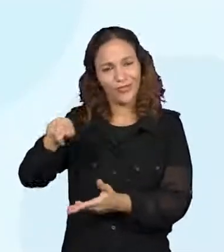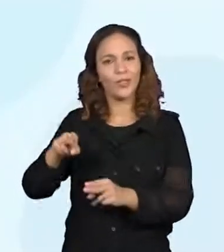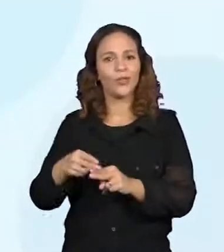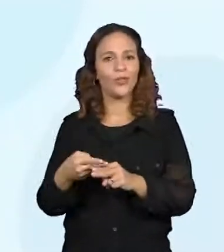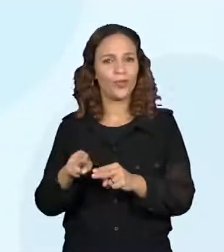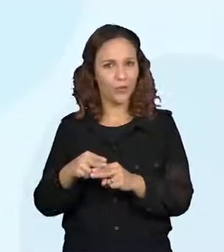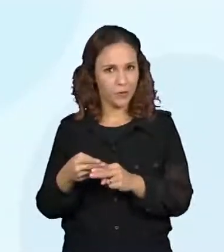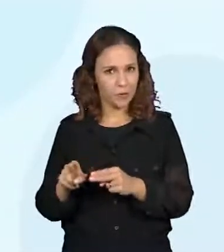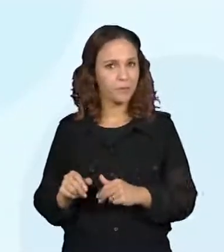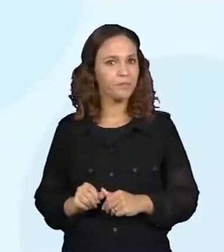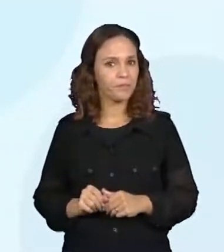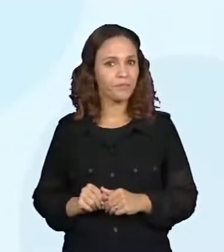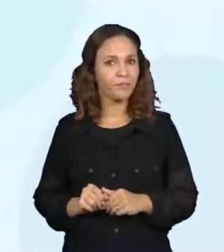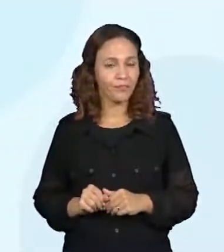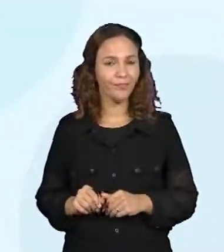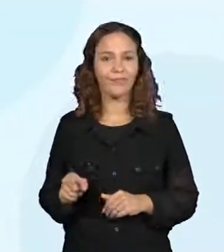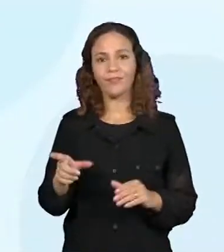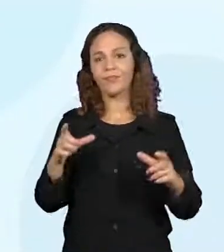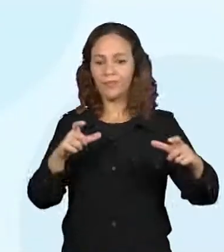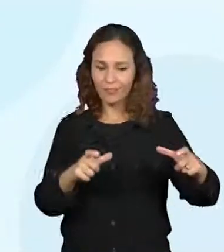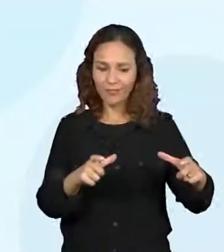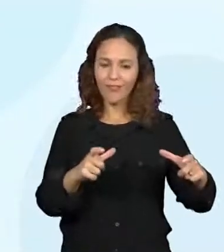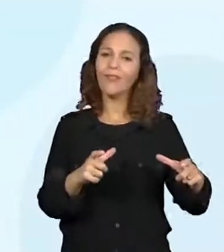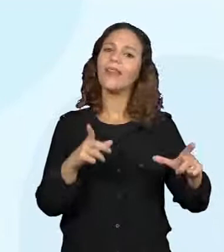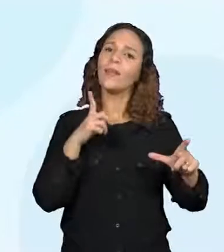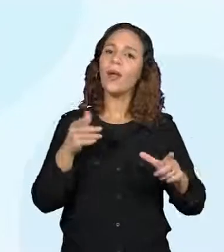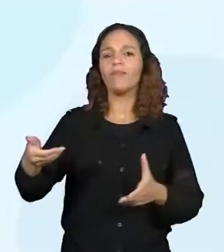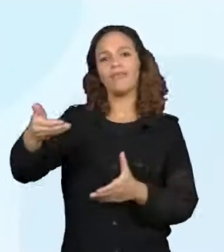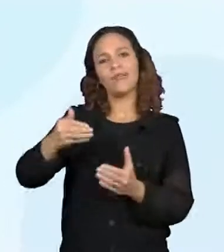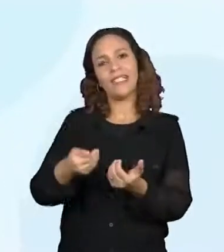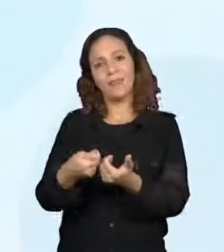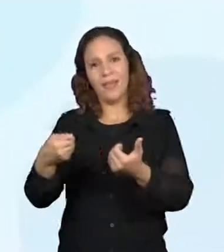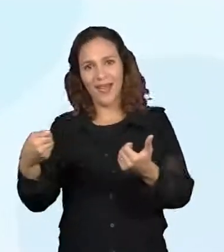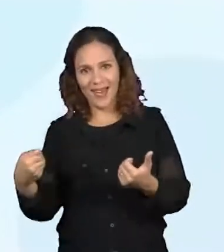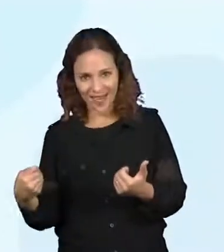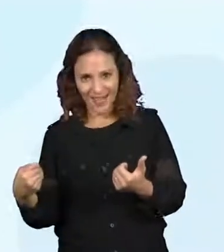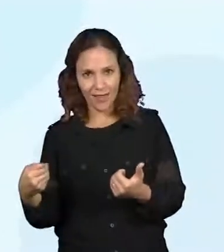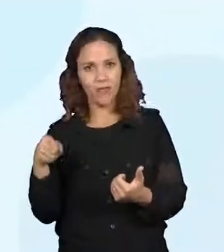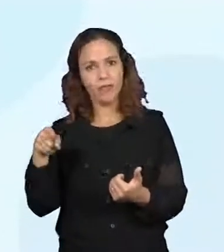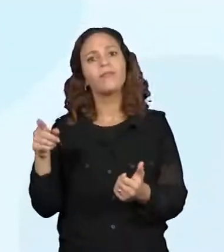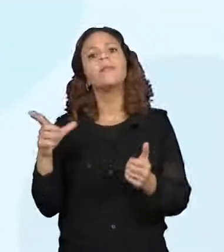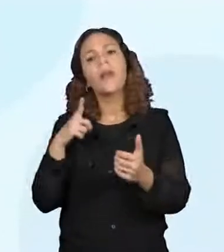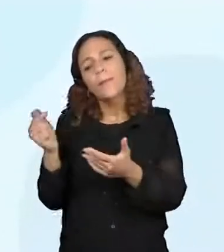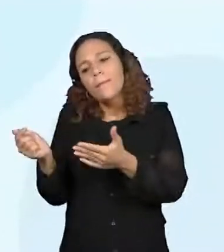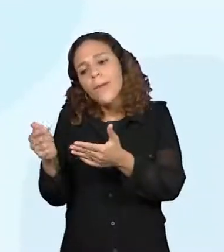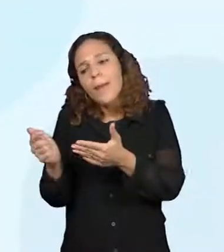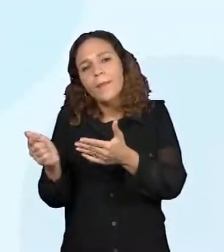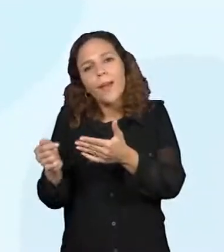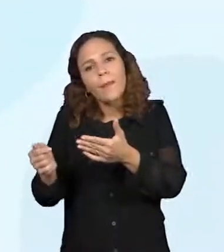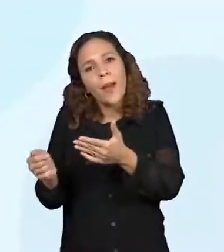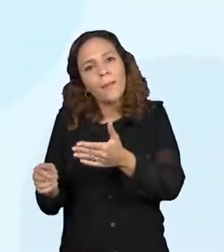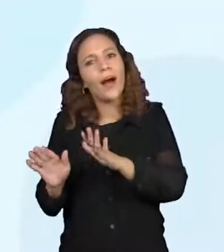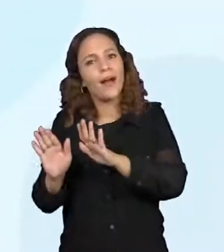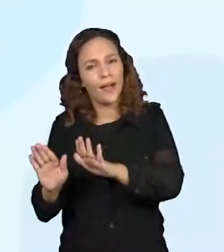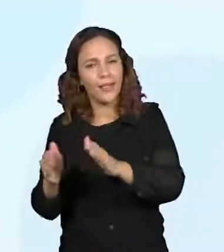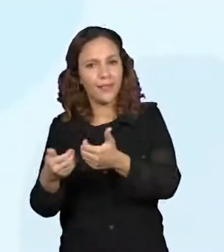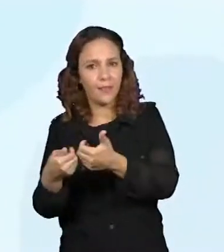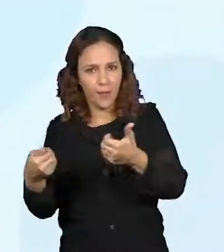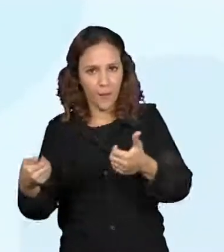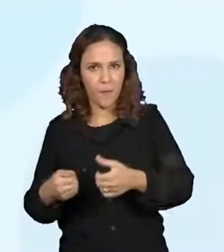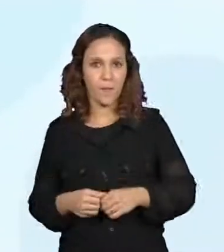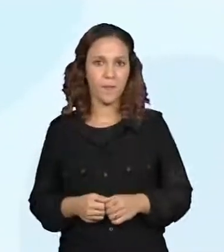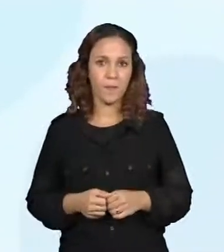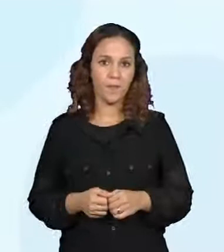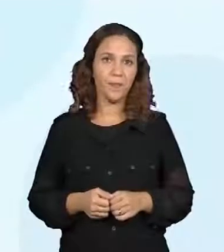da cobertura, além do bolo. Então, também tem ingredientes específicos para essa parte da cobertura, que